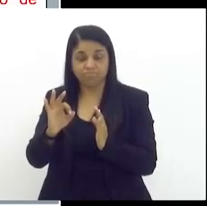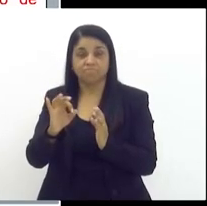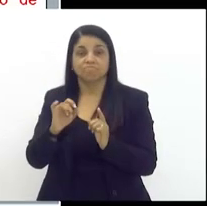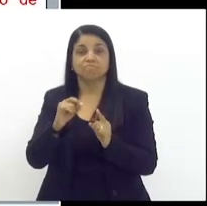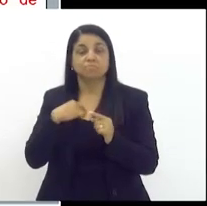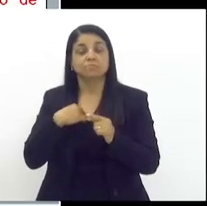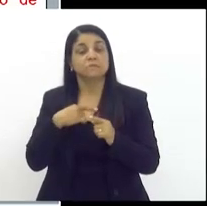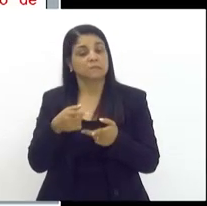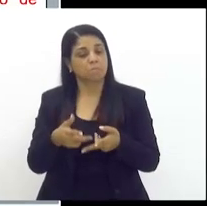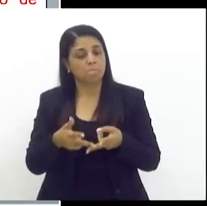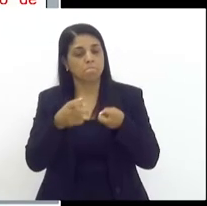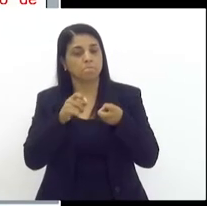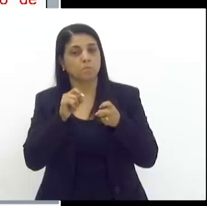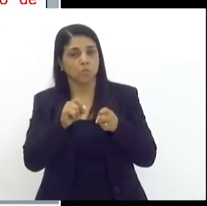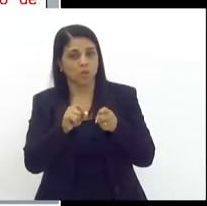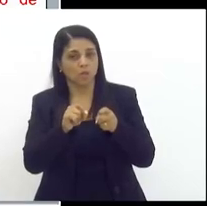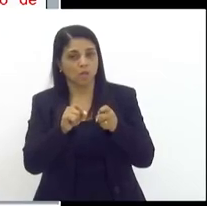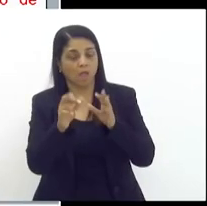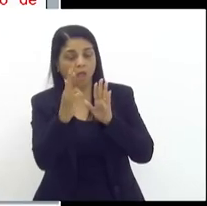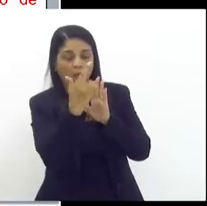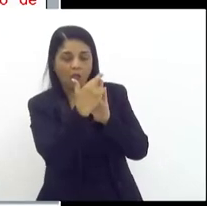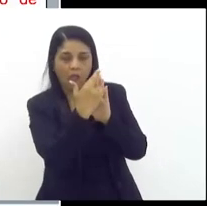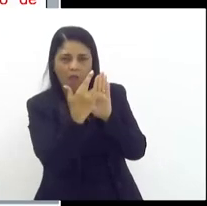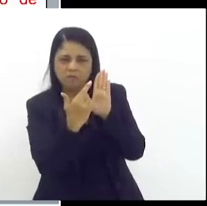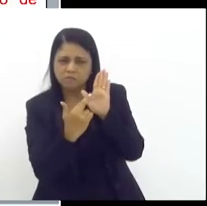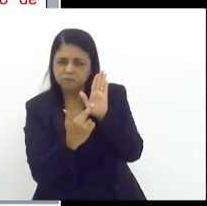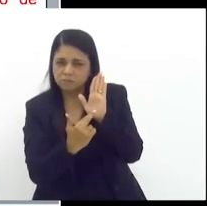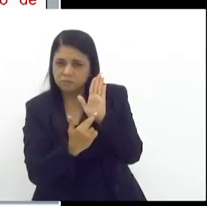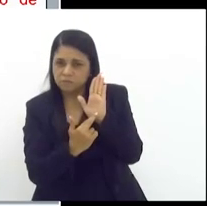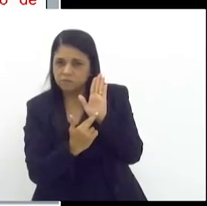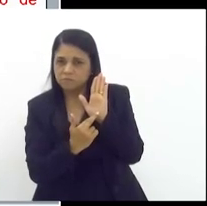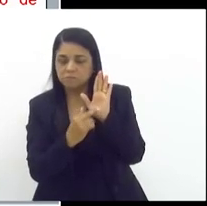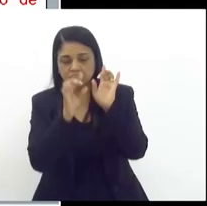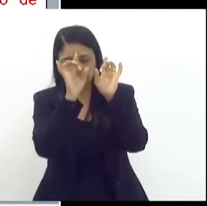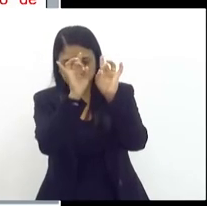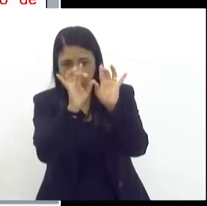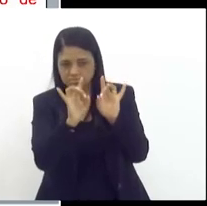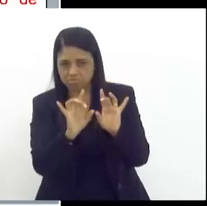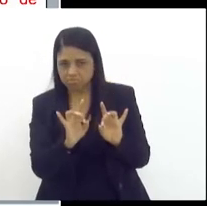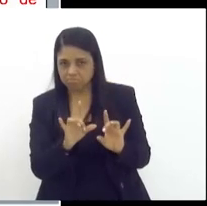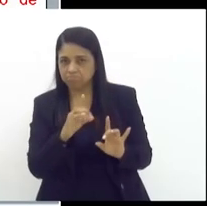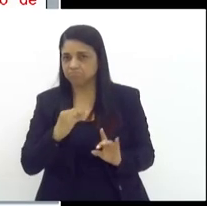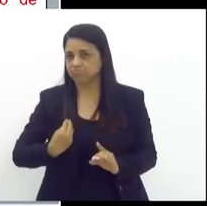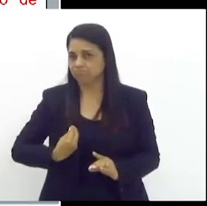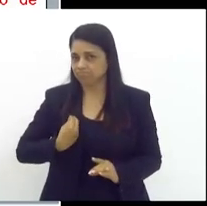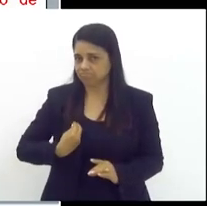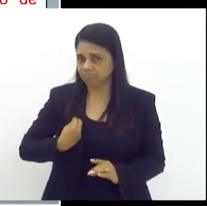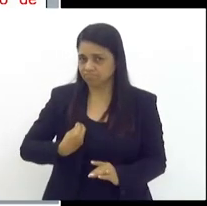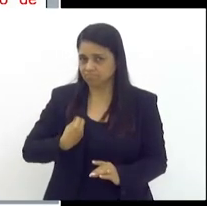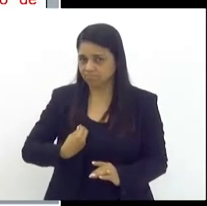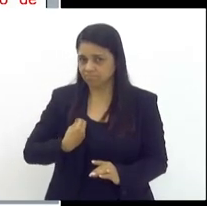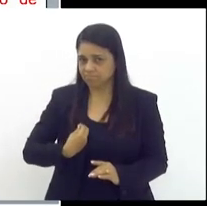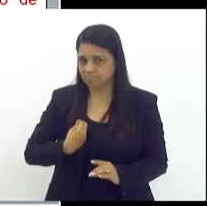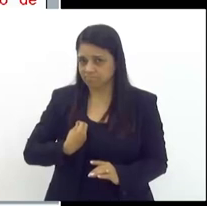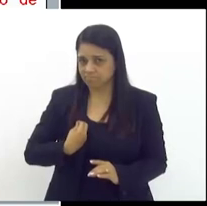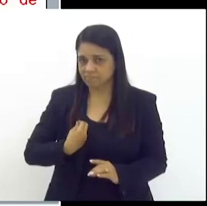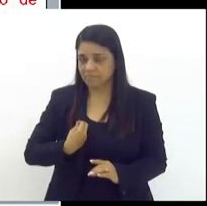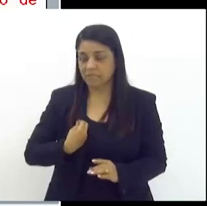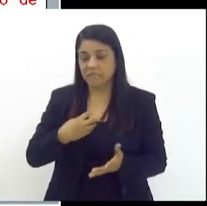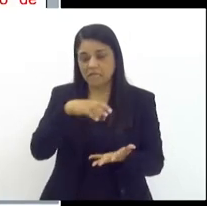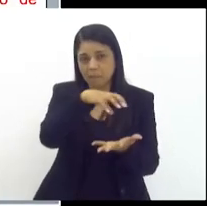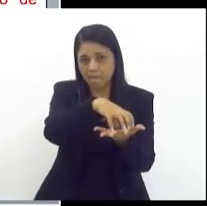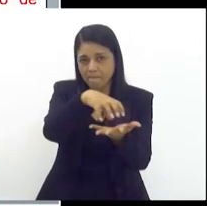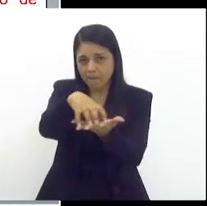dos efeitos dos regimes específicos existentes em cada uma das unidades